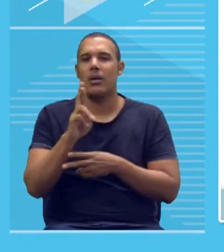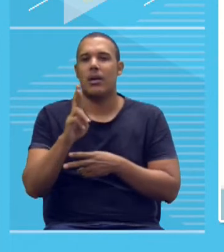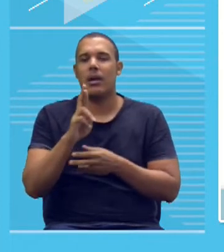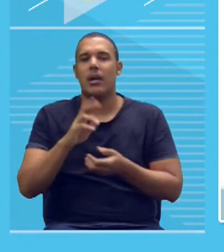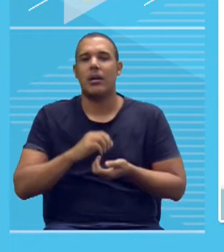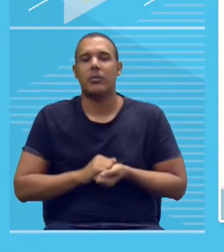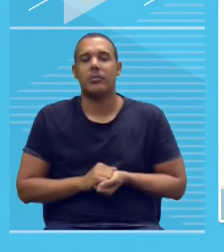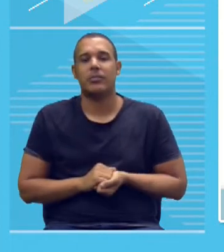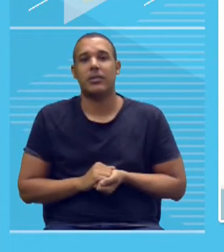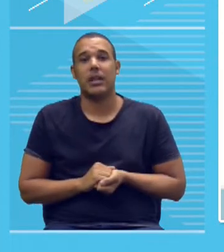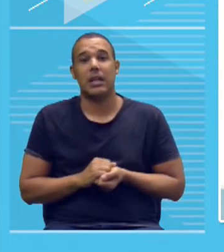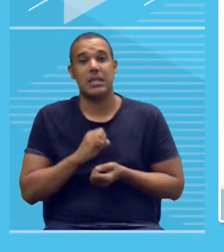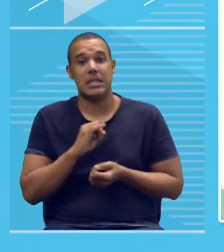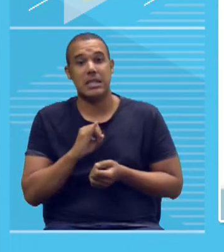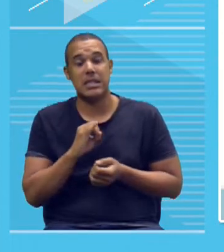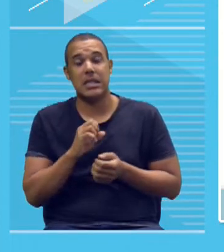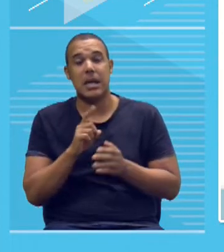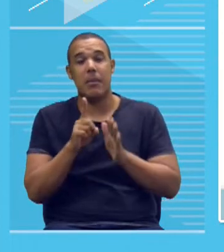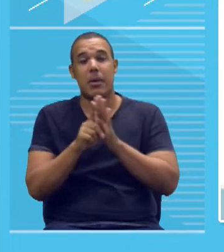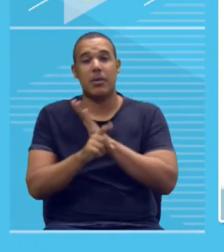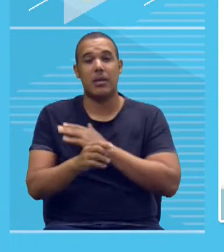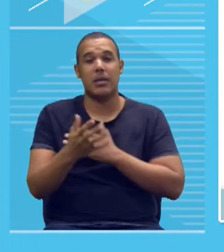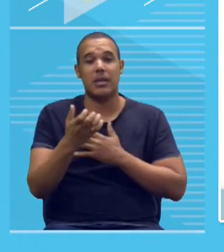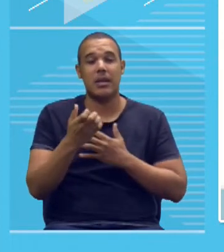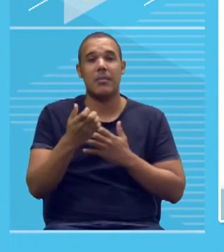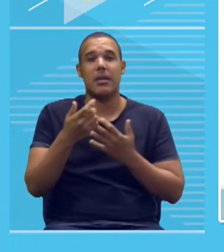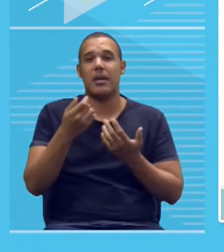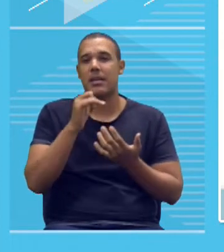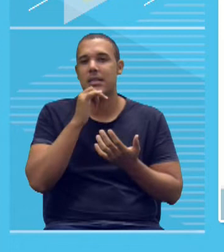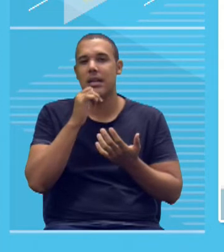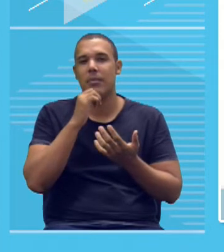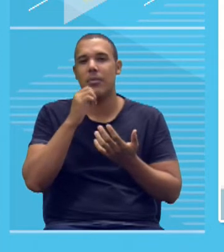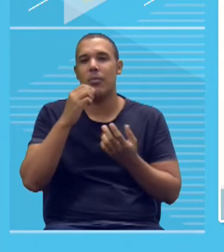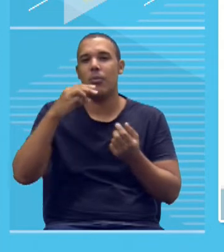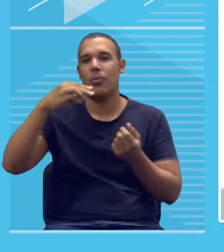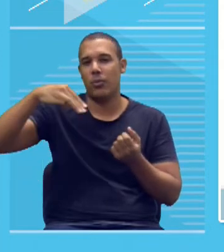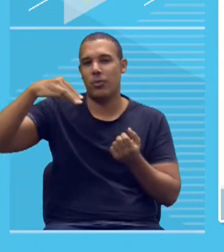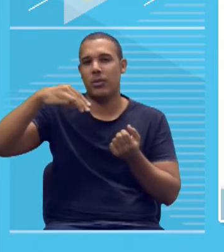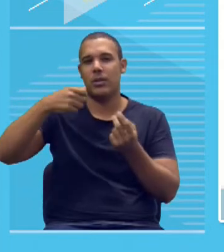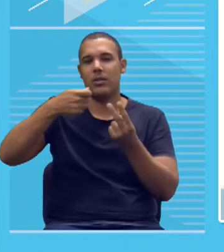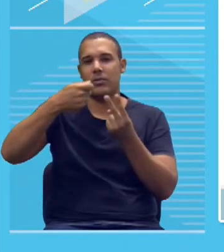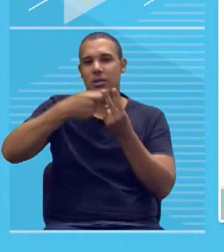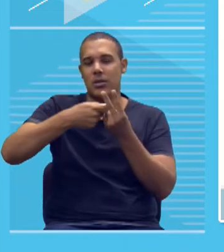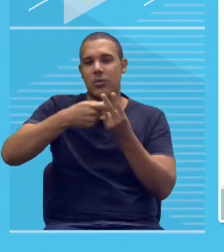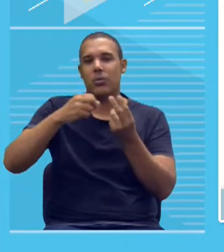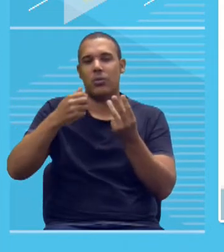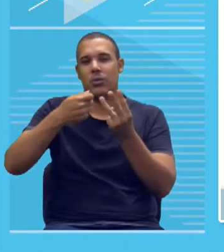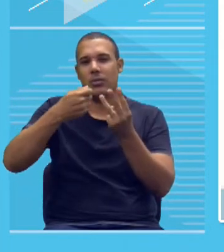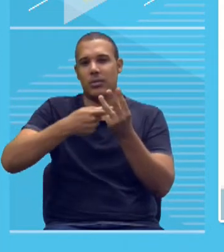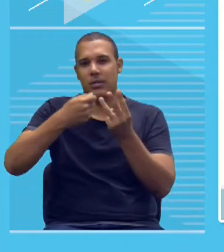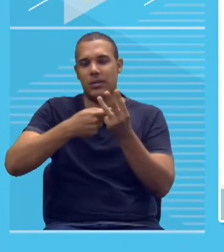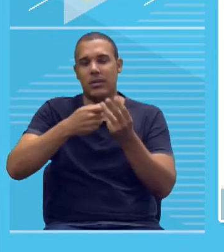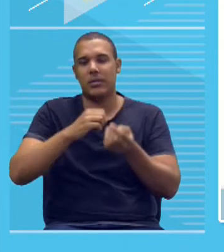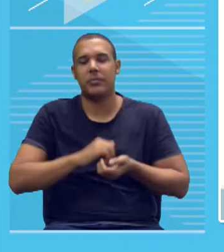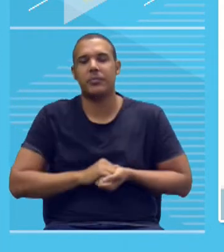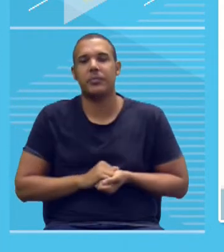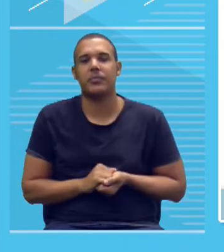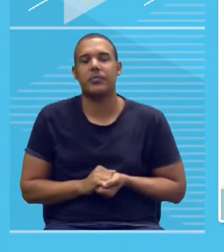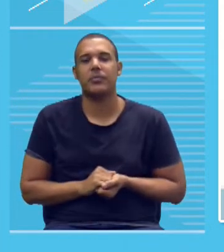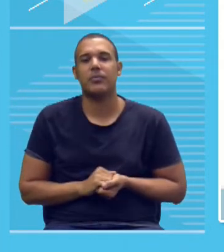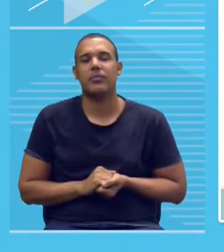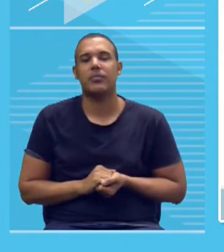questão queira saber quanto é o teu montante no segundo mês Quanto é o teu montante no terceiro mês mais quase sempre